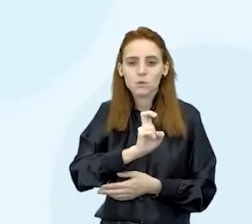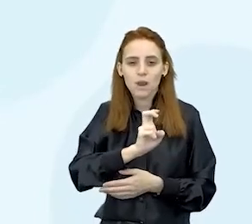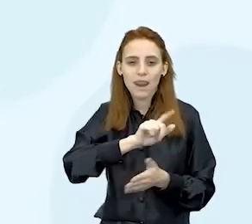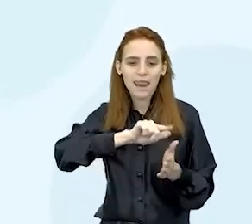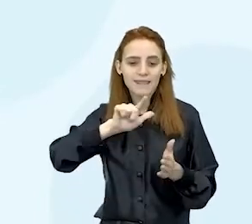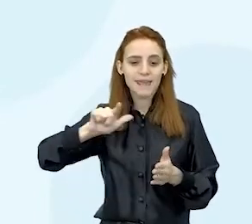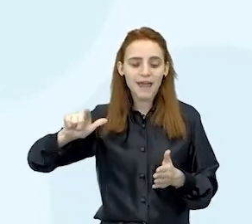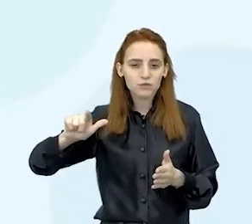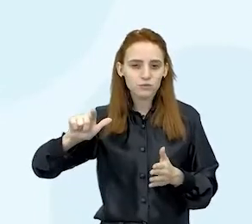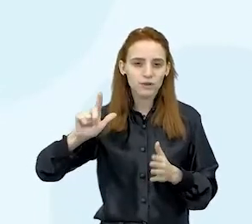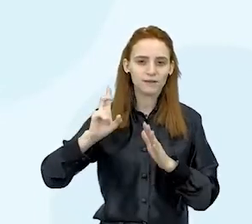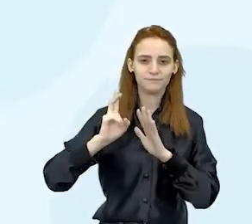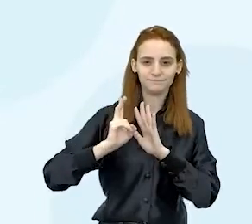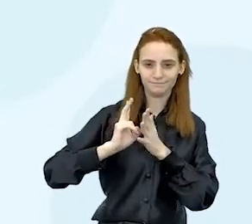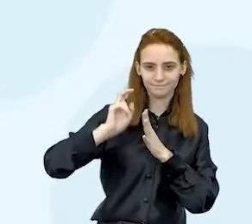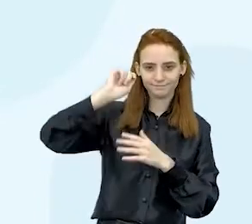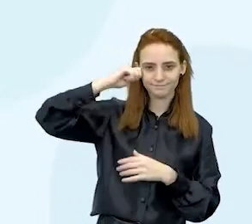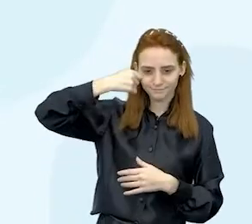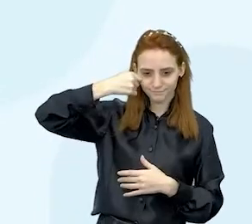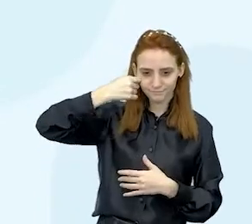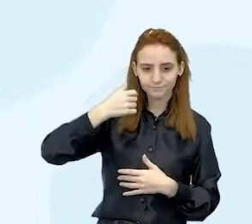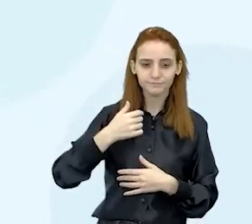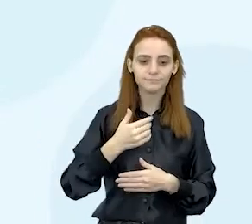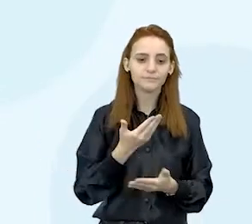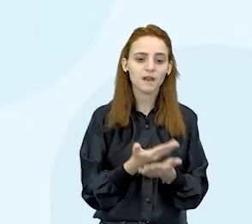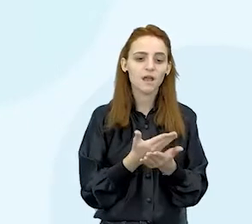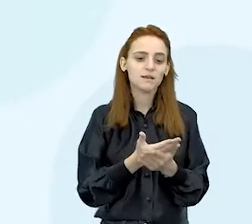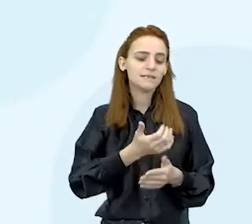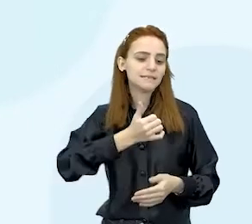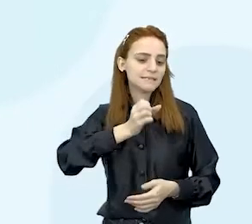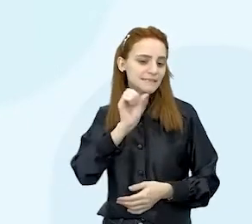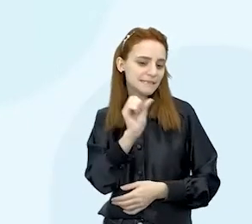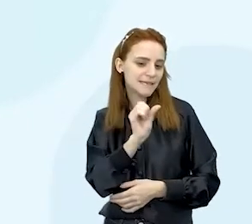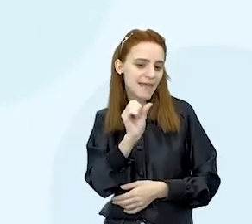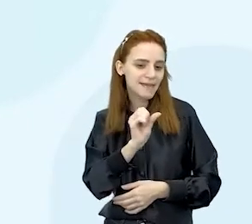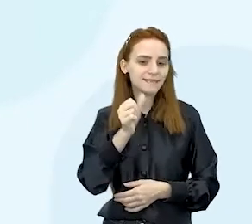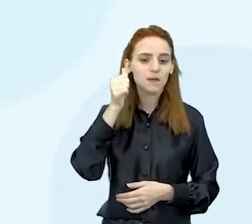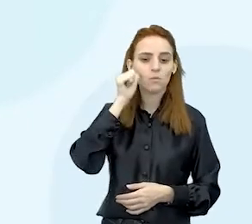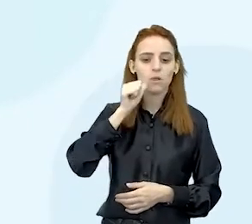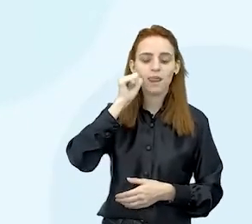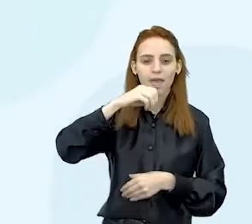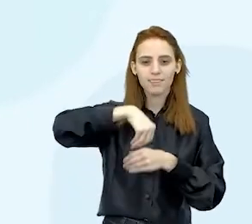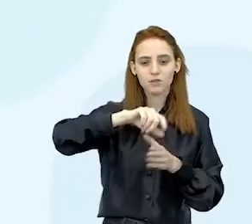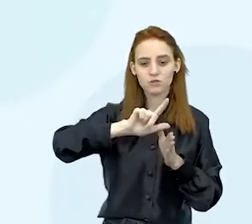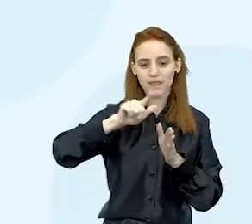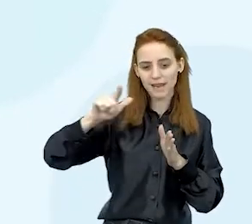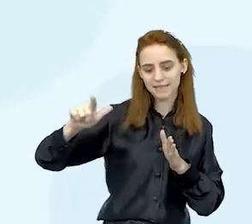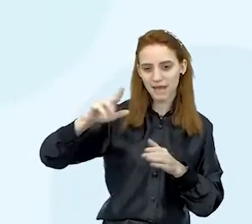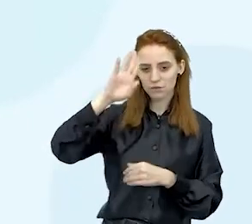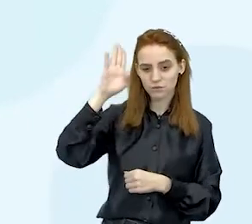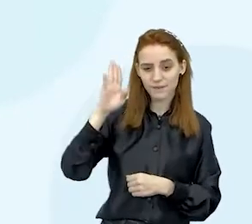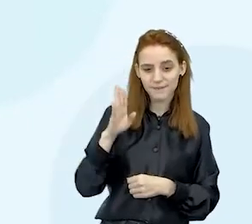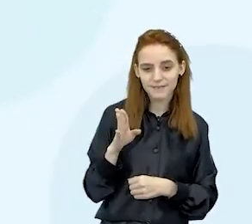6. A mulher na literatura brasileira. Aula 7. Sistematização da pesquisa. E aula 8.